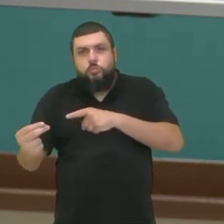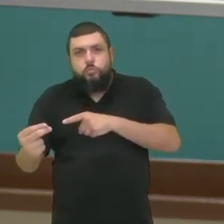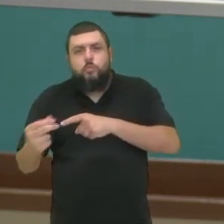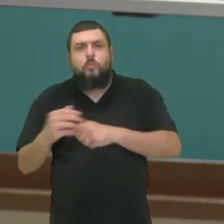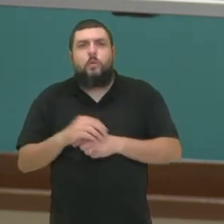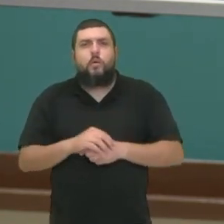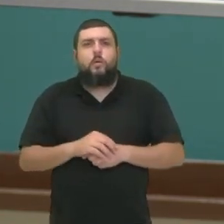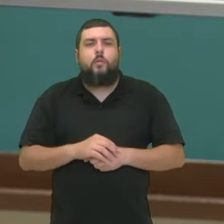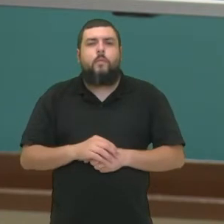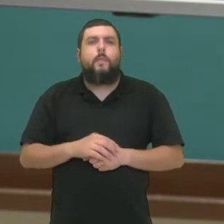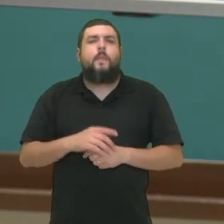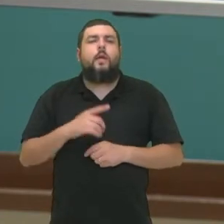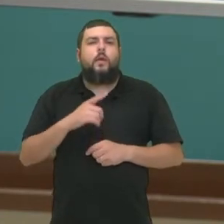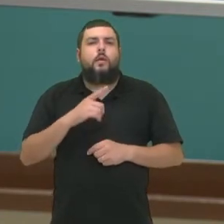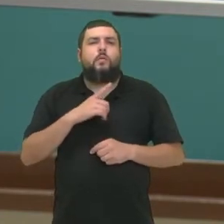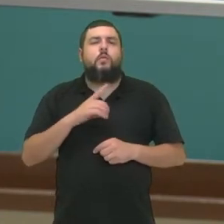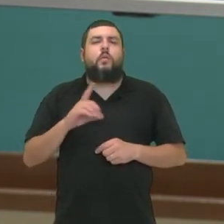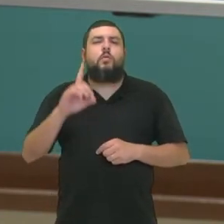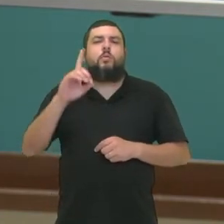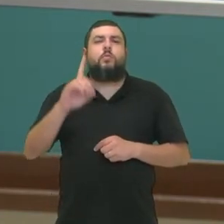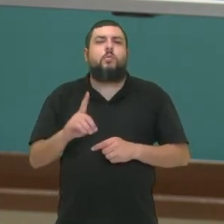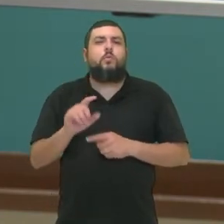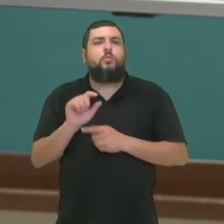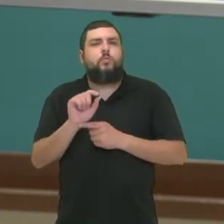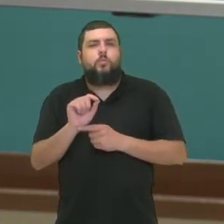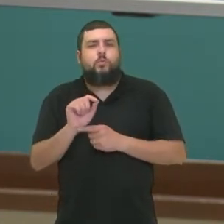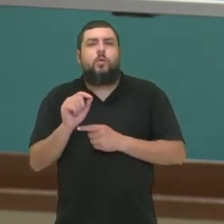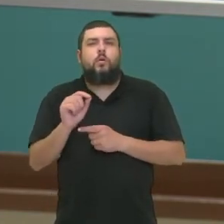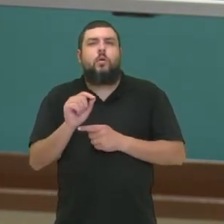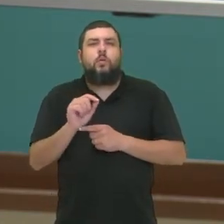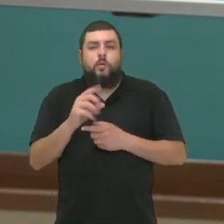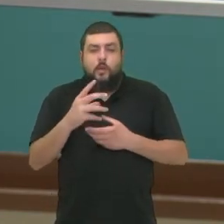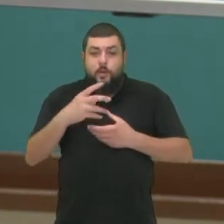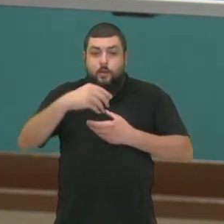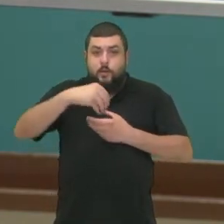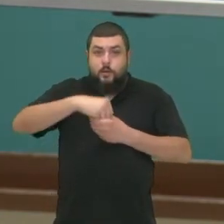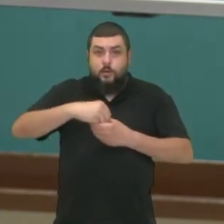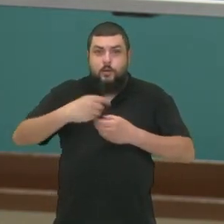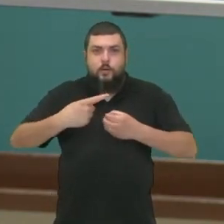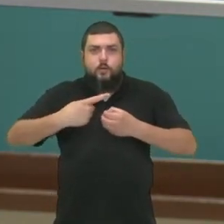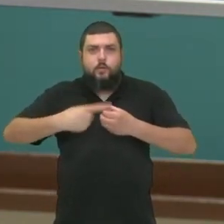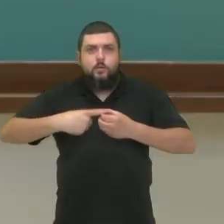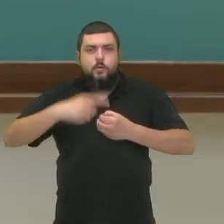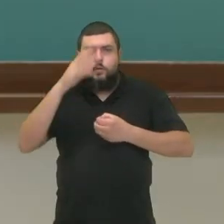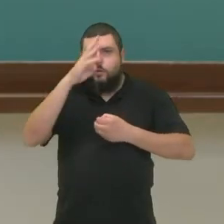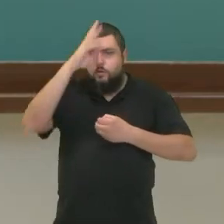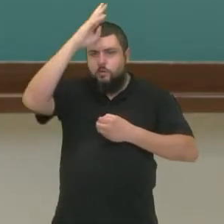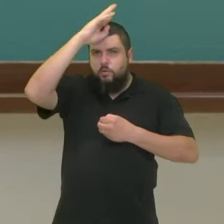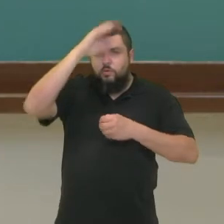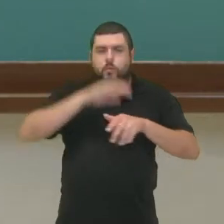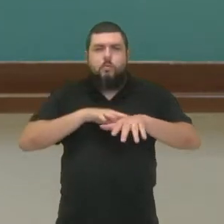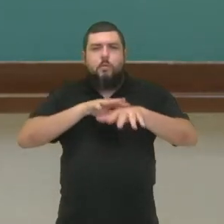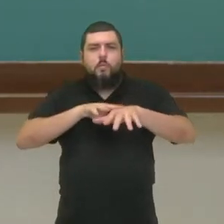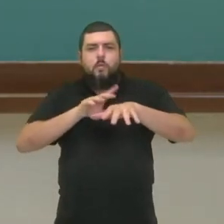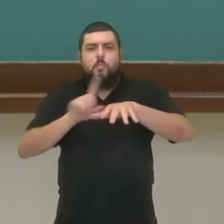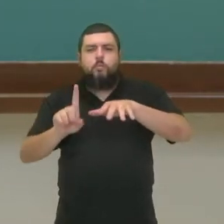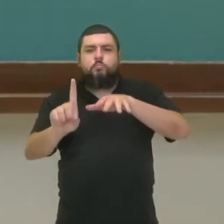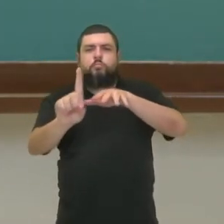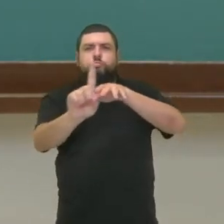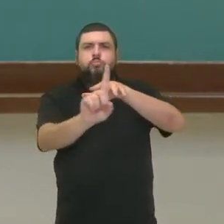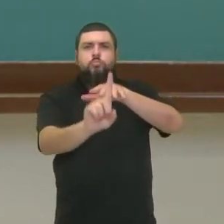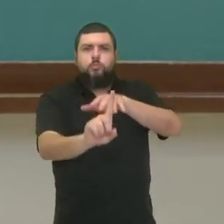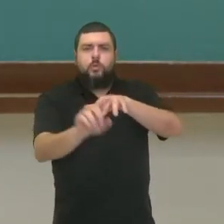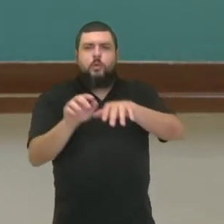marchar com soldados dentro da cidade de Roma. Isso era dado somente para grandes generais em